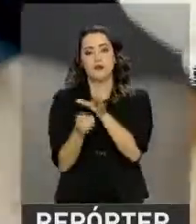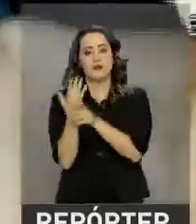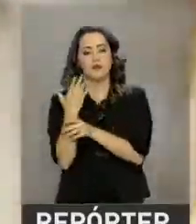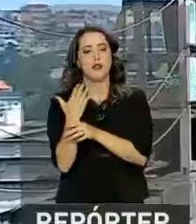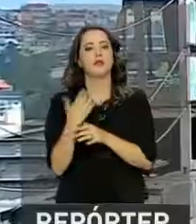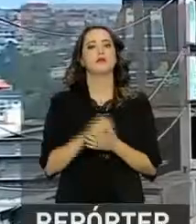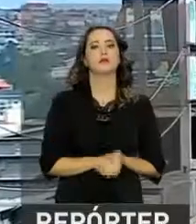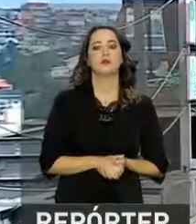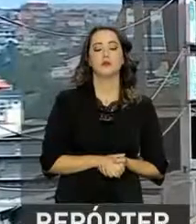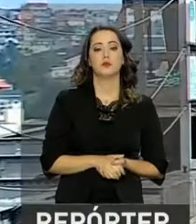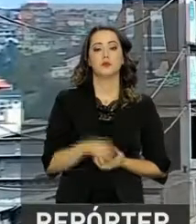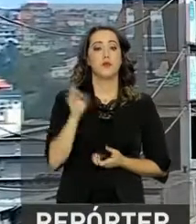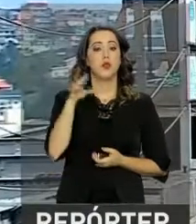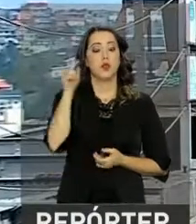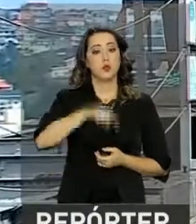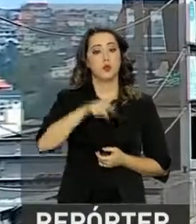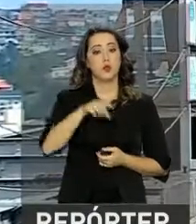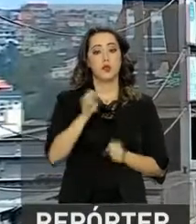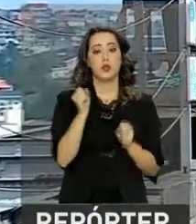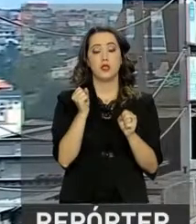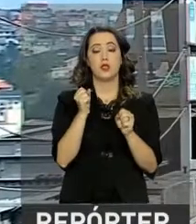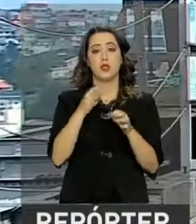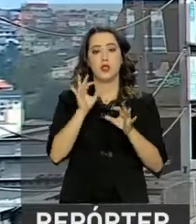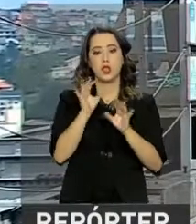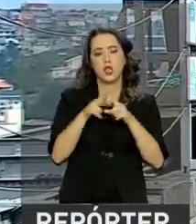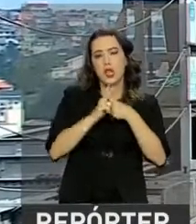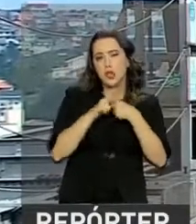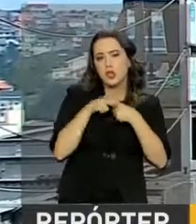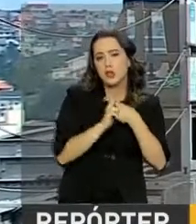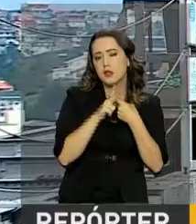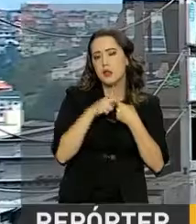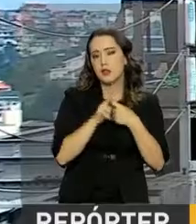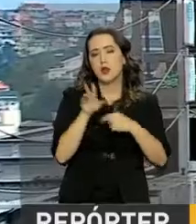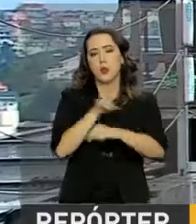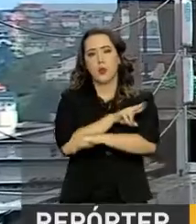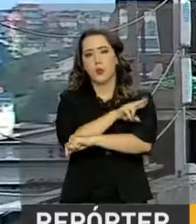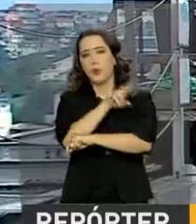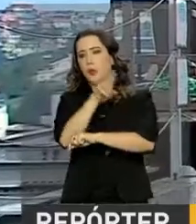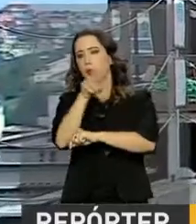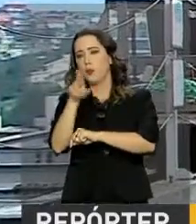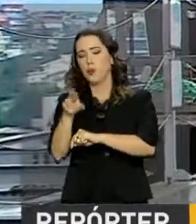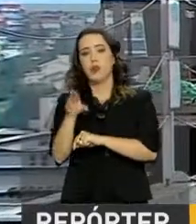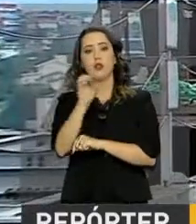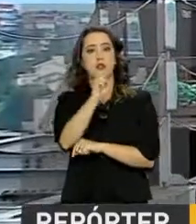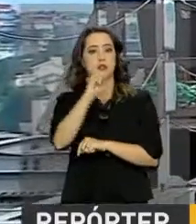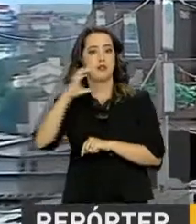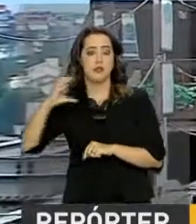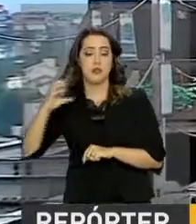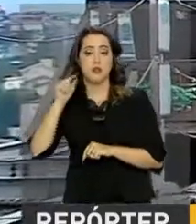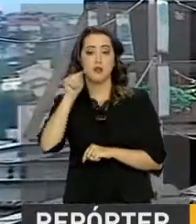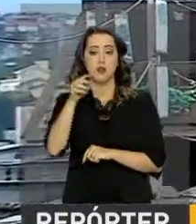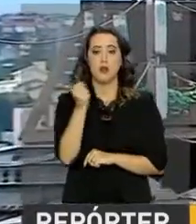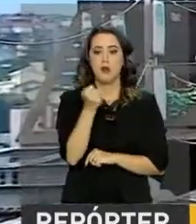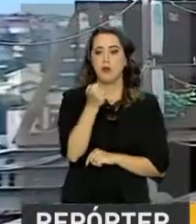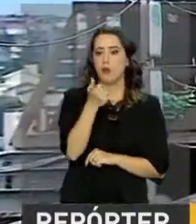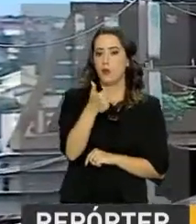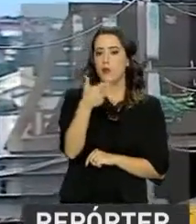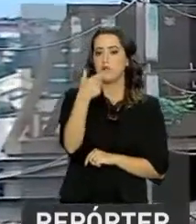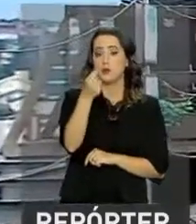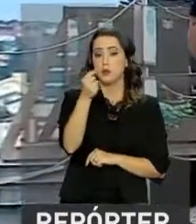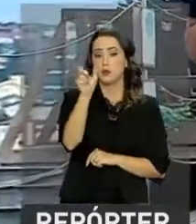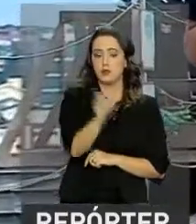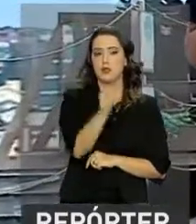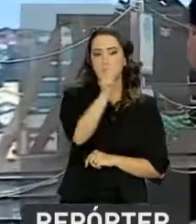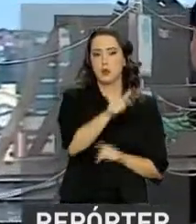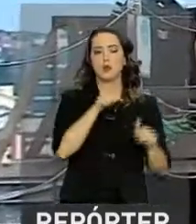civil só aqui na reforma da ponte hercílio luz o principal cartão postal de santa catarina são quase 200 pessoas